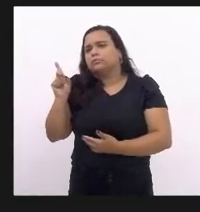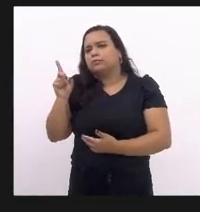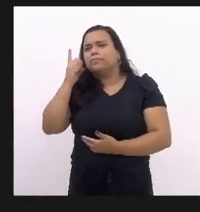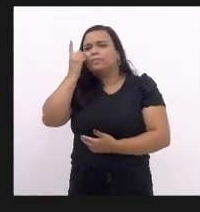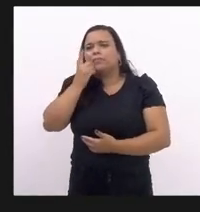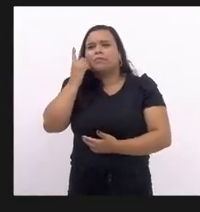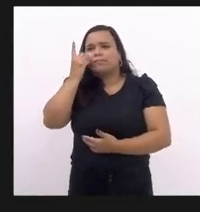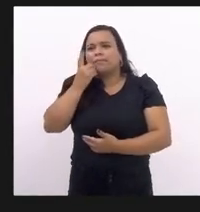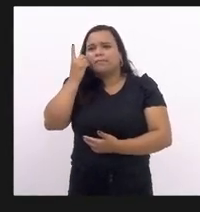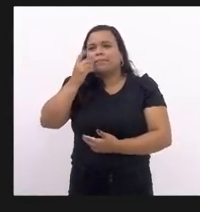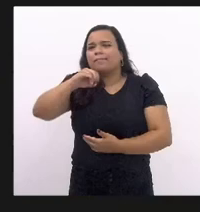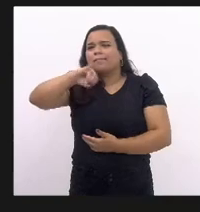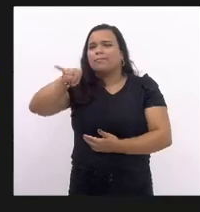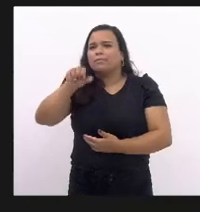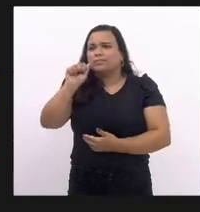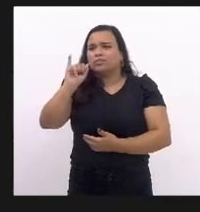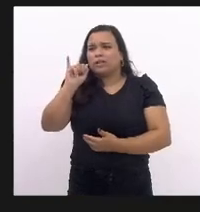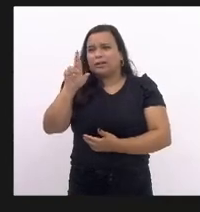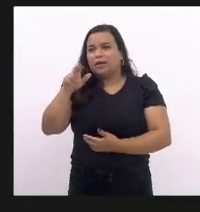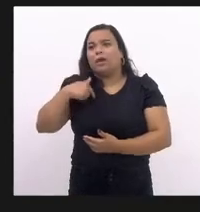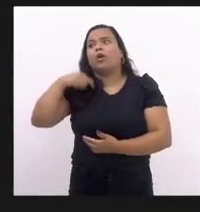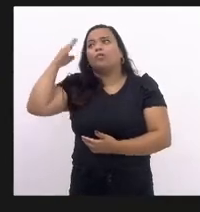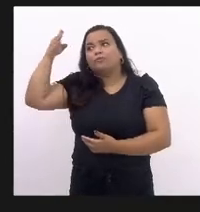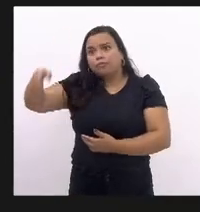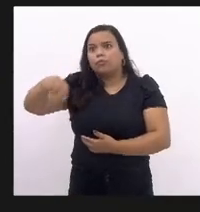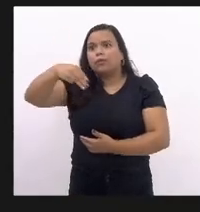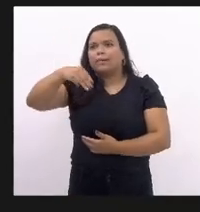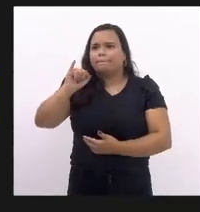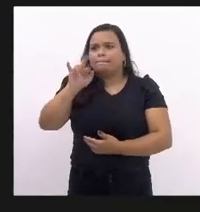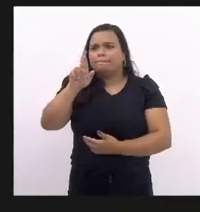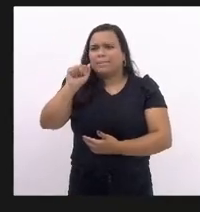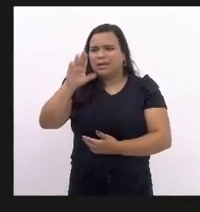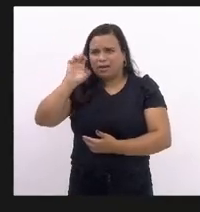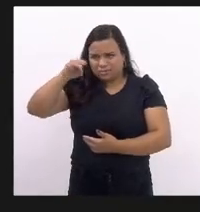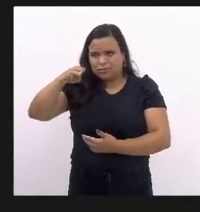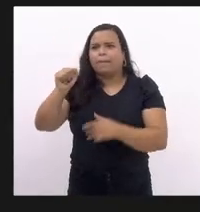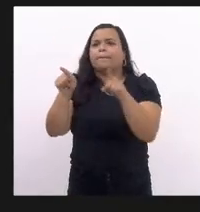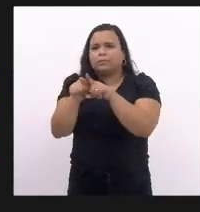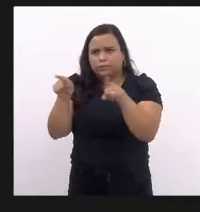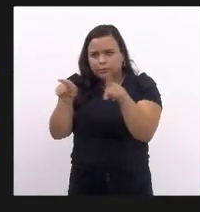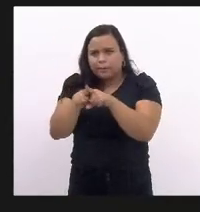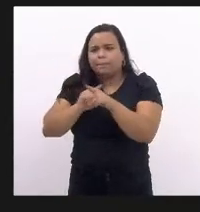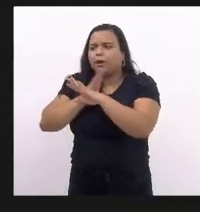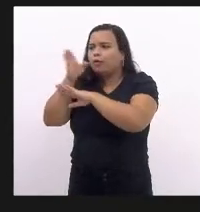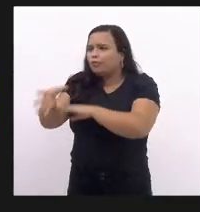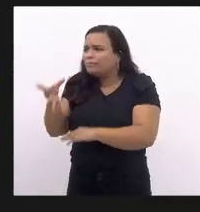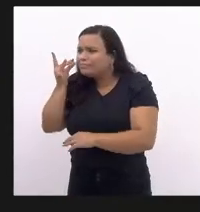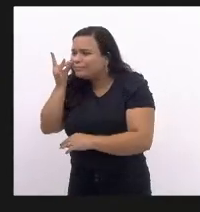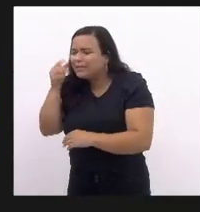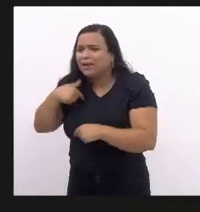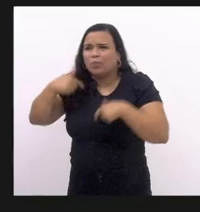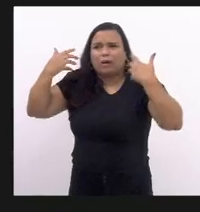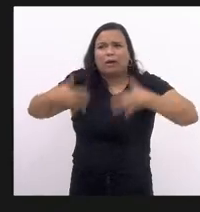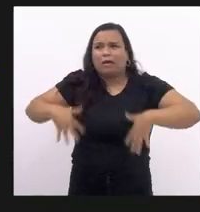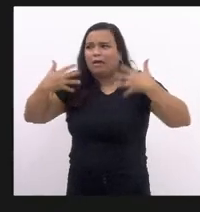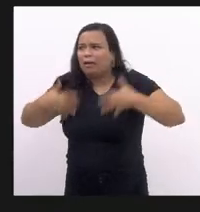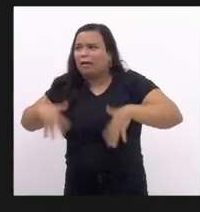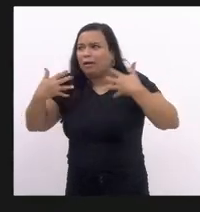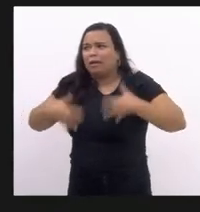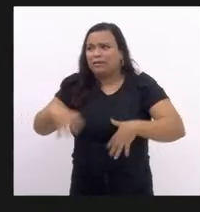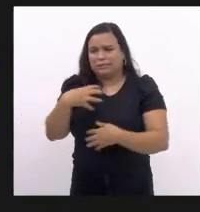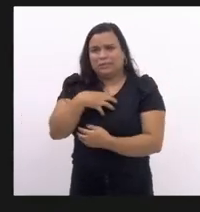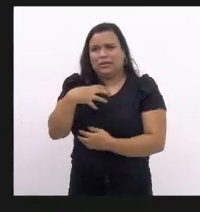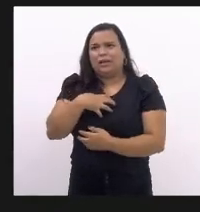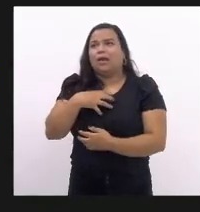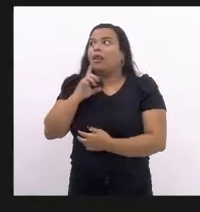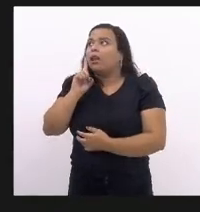Jair Bittencourt. Eu também fui a Miracema e fiquei apavorado com o que vi. Na oportunidade que estive lá, as chuvas